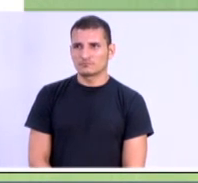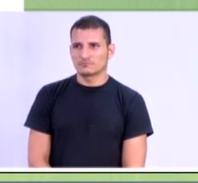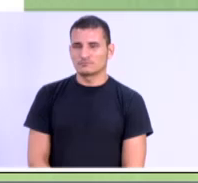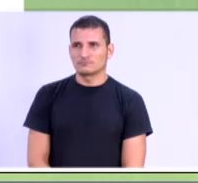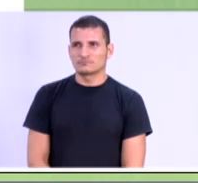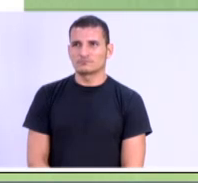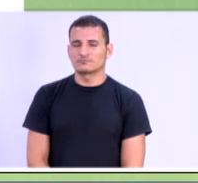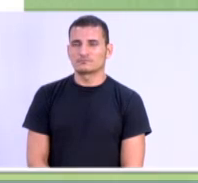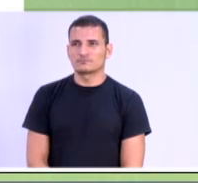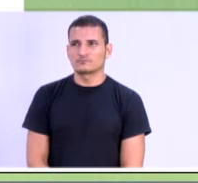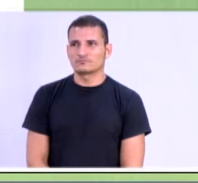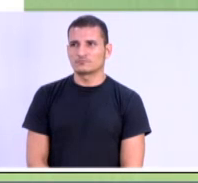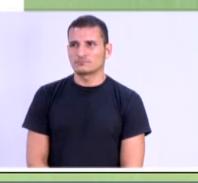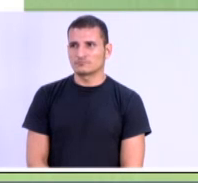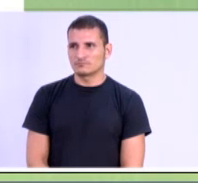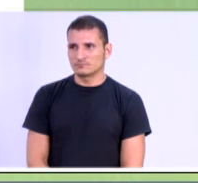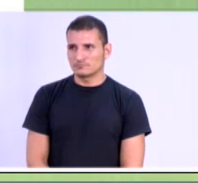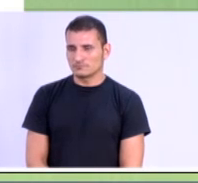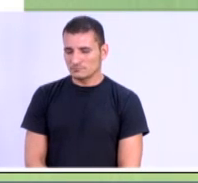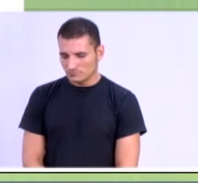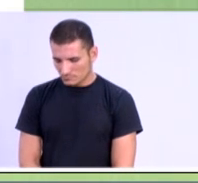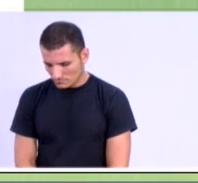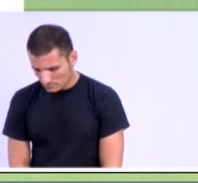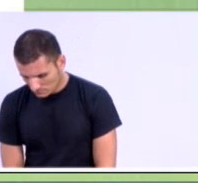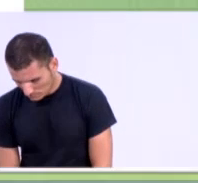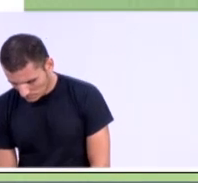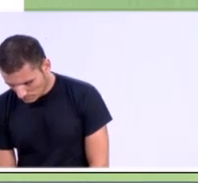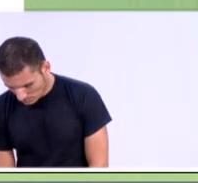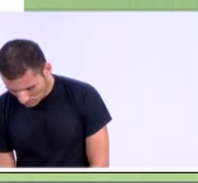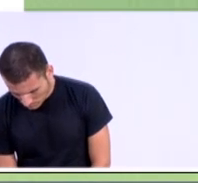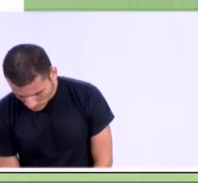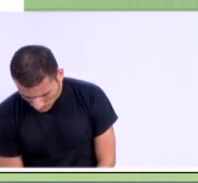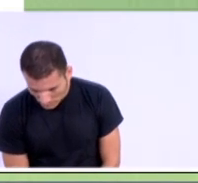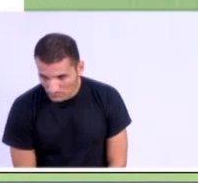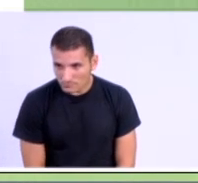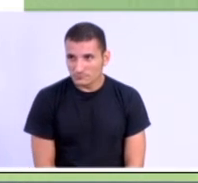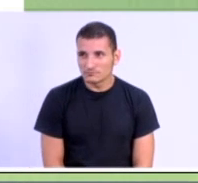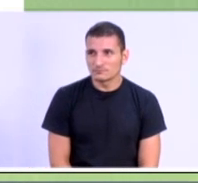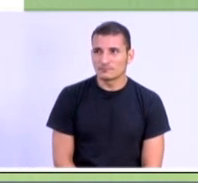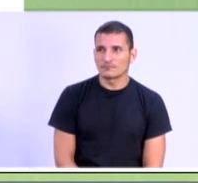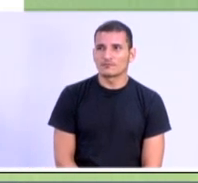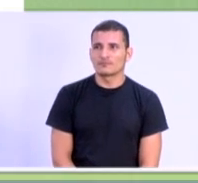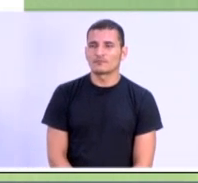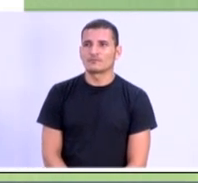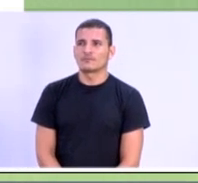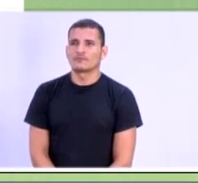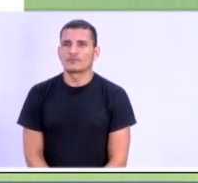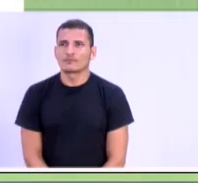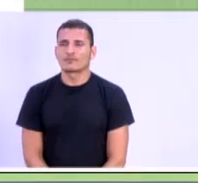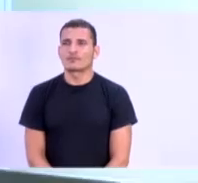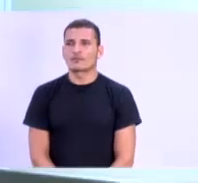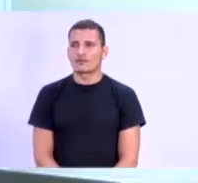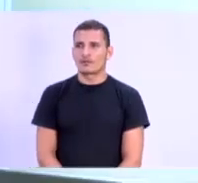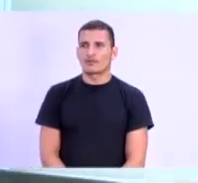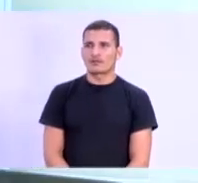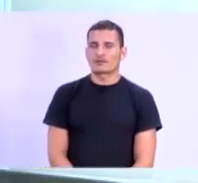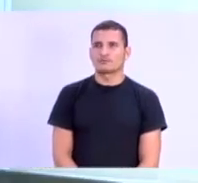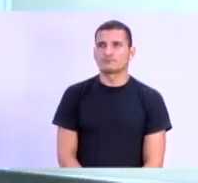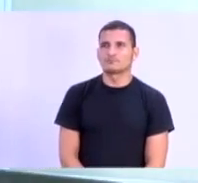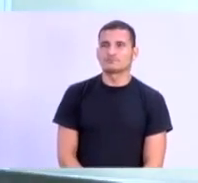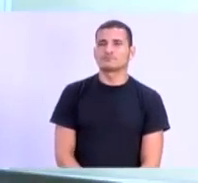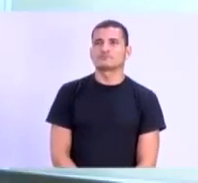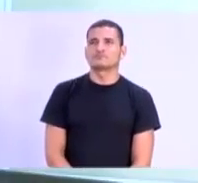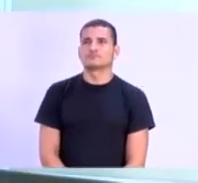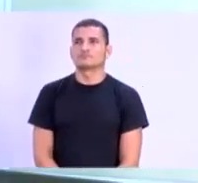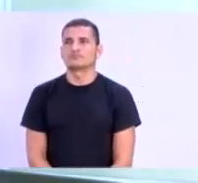né? Como é que é feita a ligação entre N para N, uma ligação de 1 para N e uma ligação de 1 para 1. Como a gente